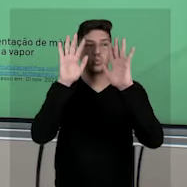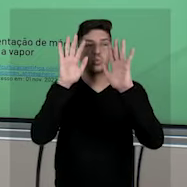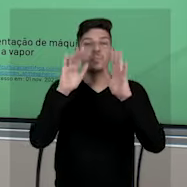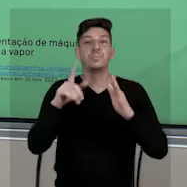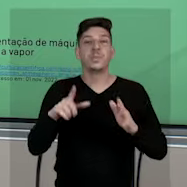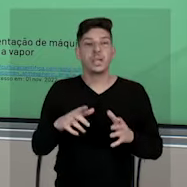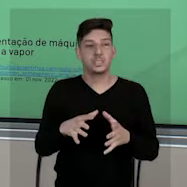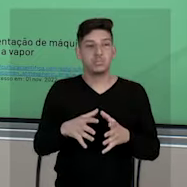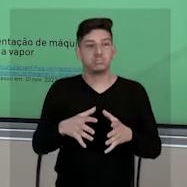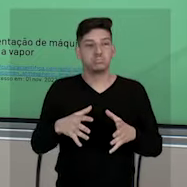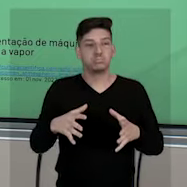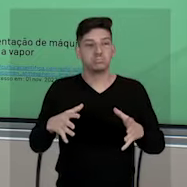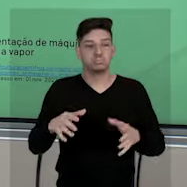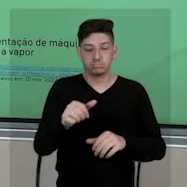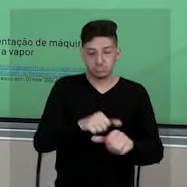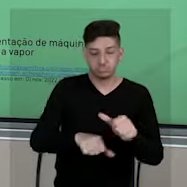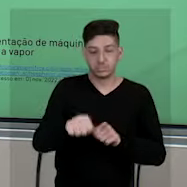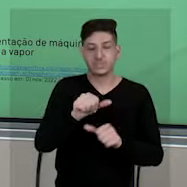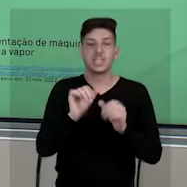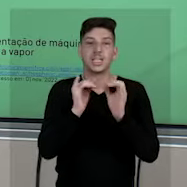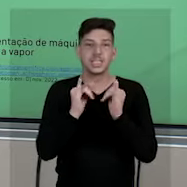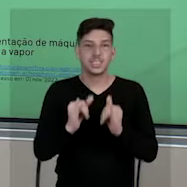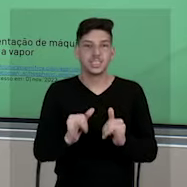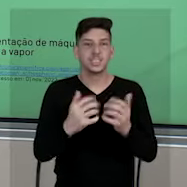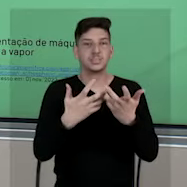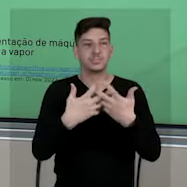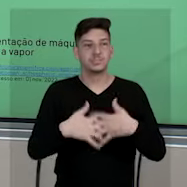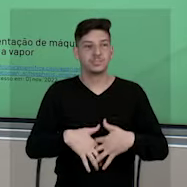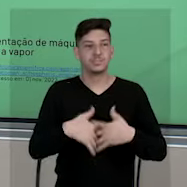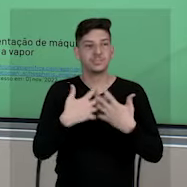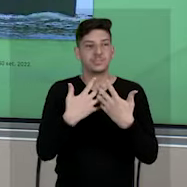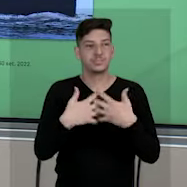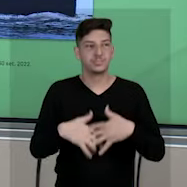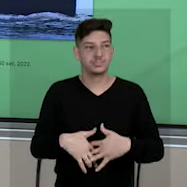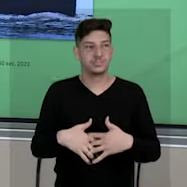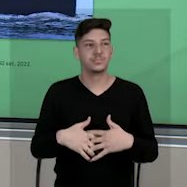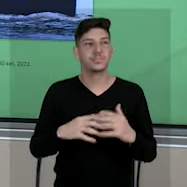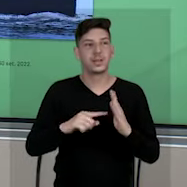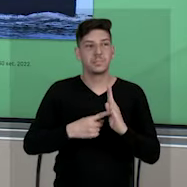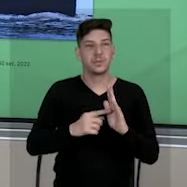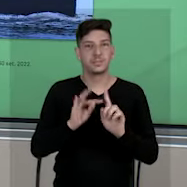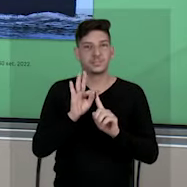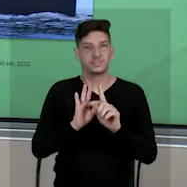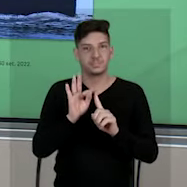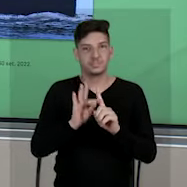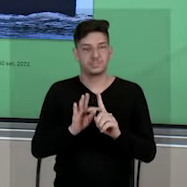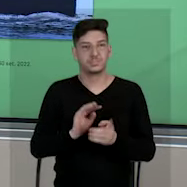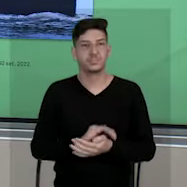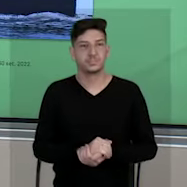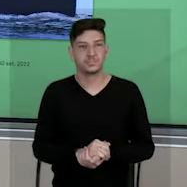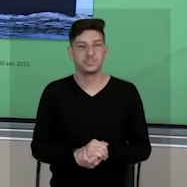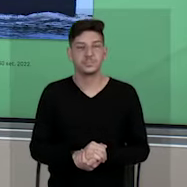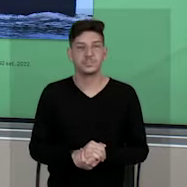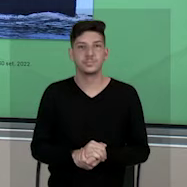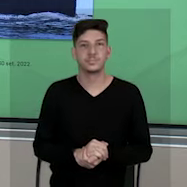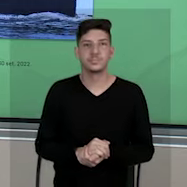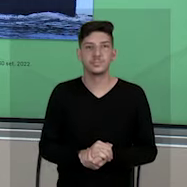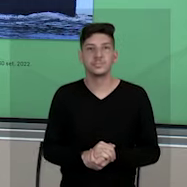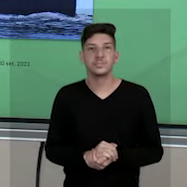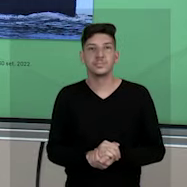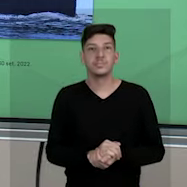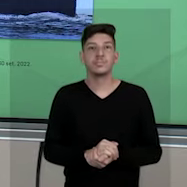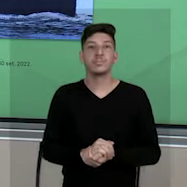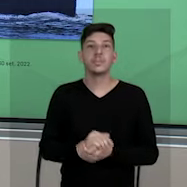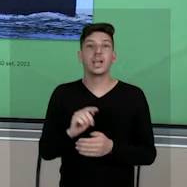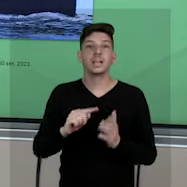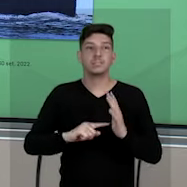expansão é transformada aqui em energia mecânica nessa máquina térmica. E essas máquinas térmicas a vapor, elas